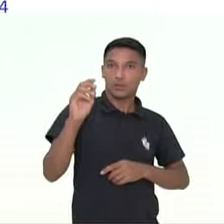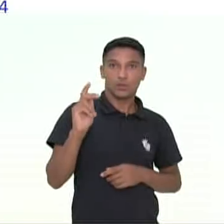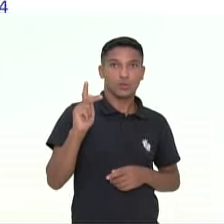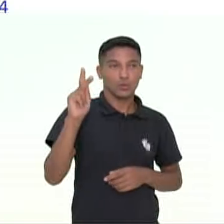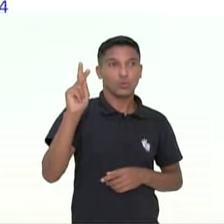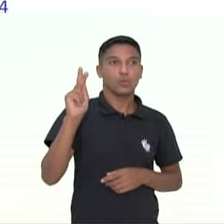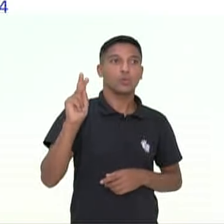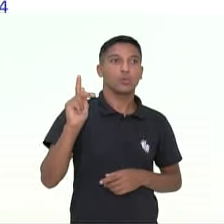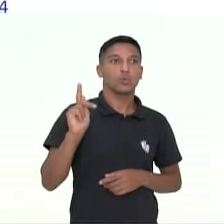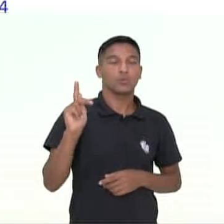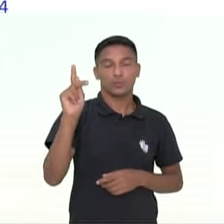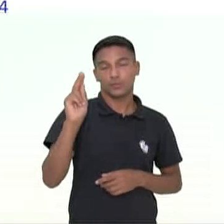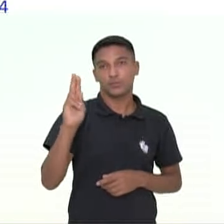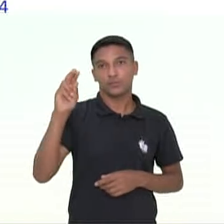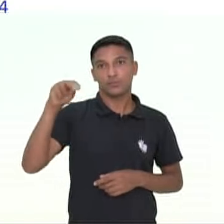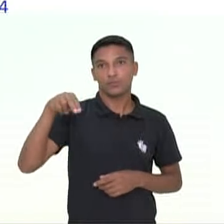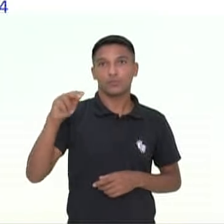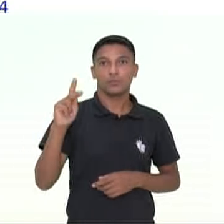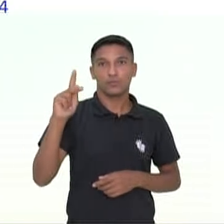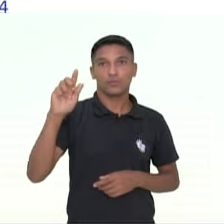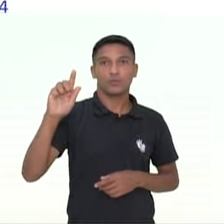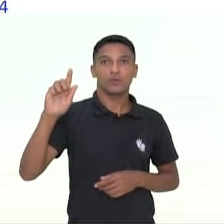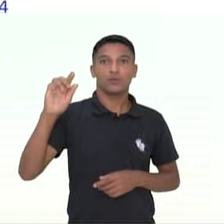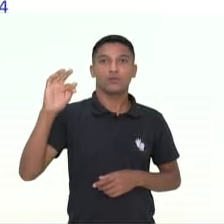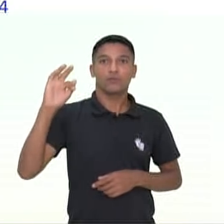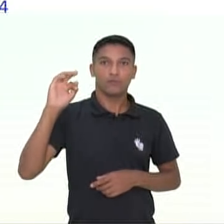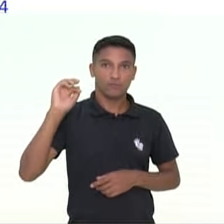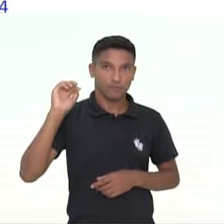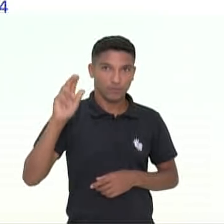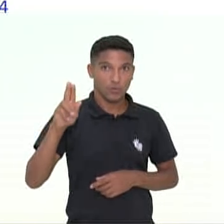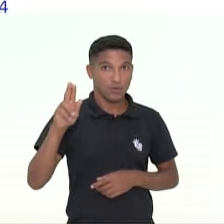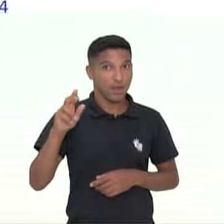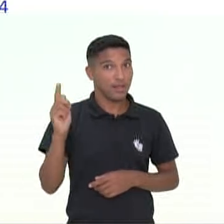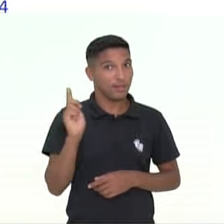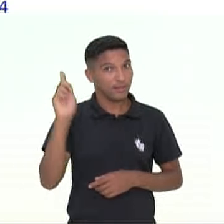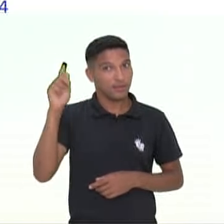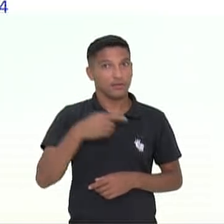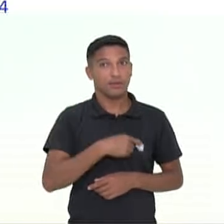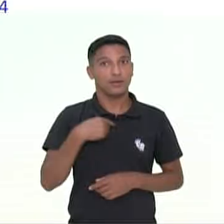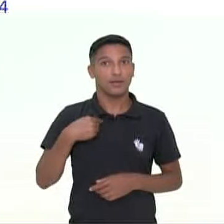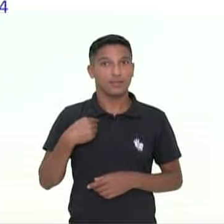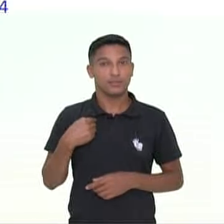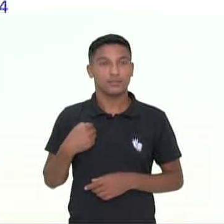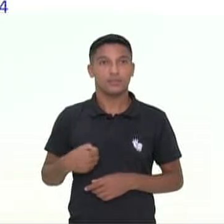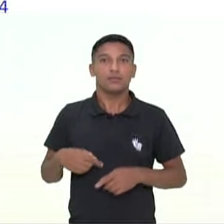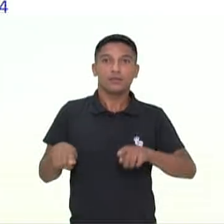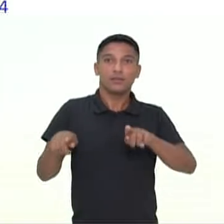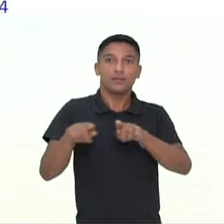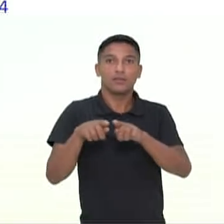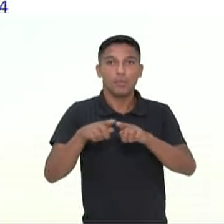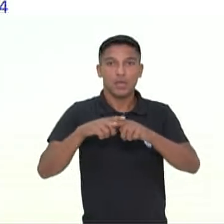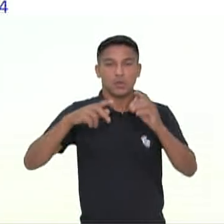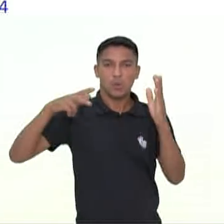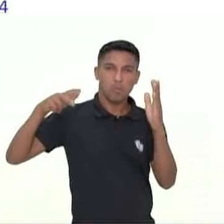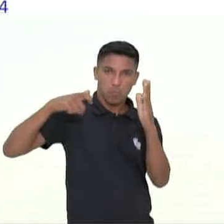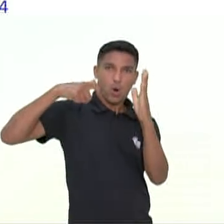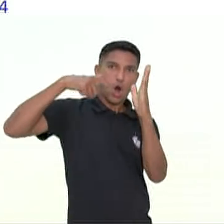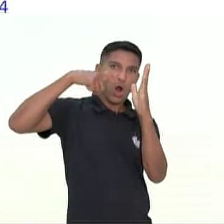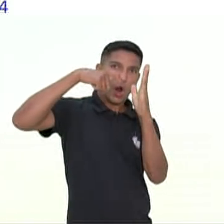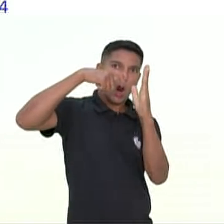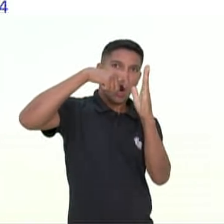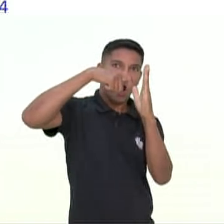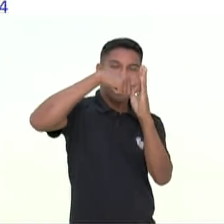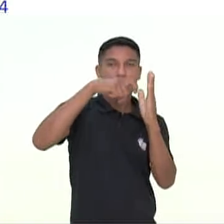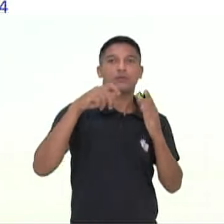viu toda aquela história, né, que envolve o desenvolvimento do Taekwondo lá na Coreia. 5